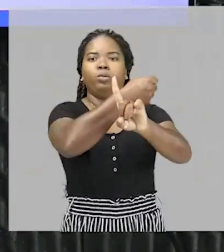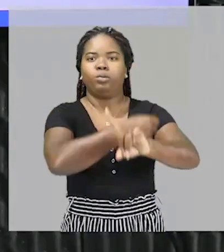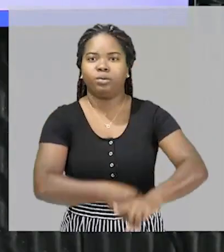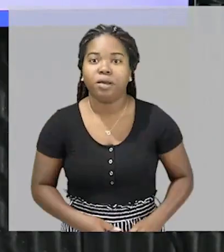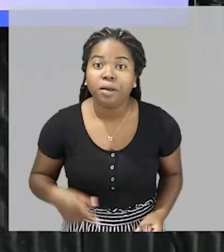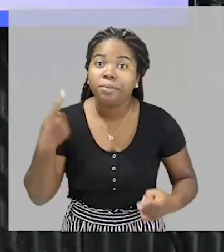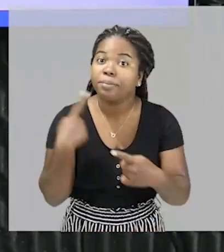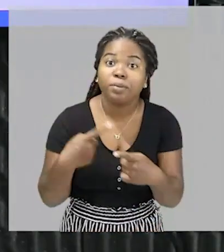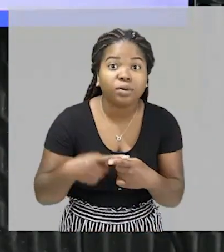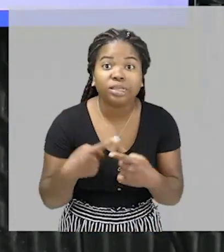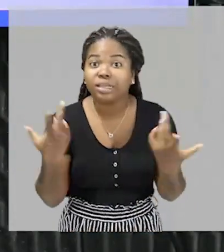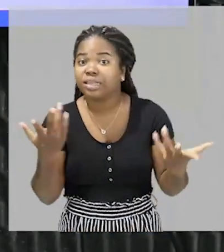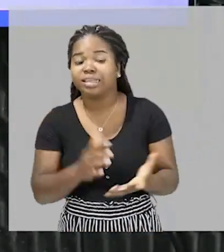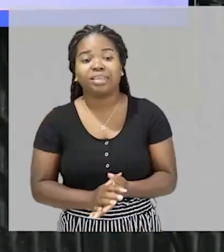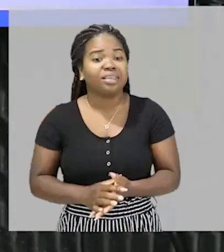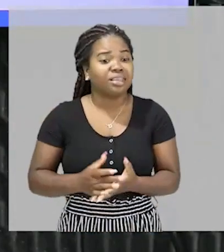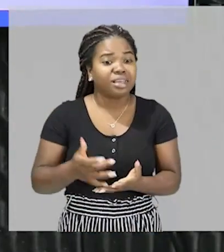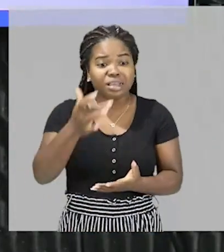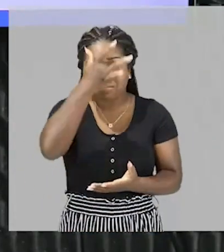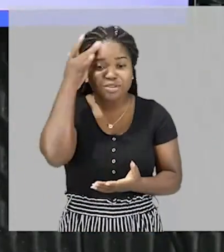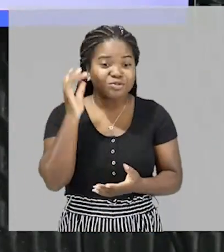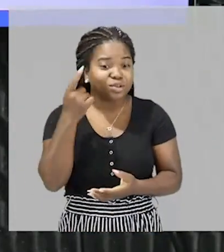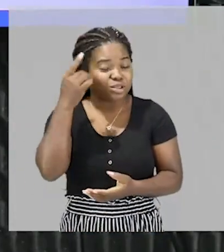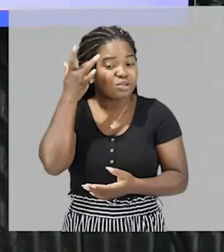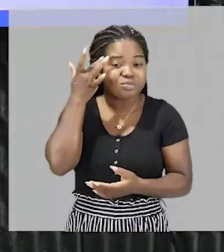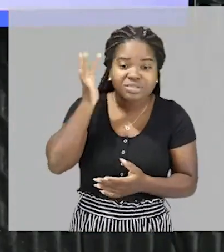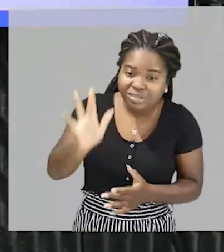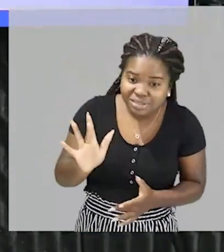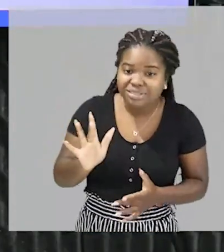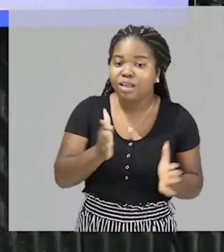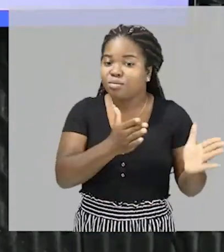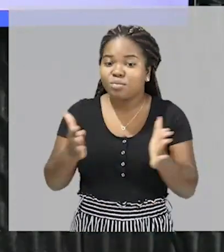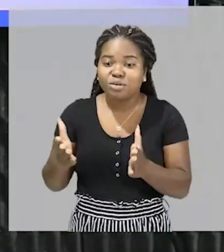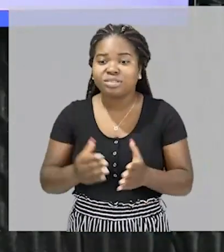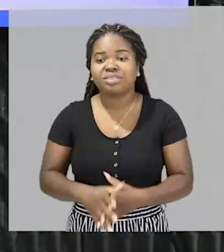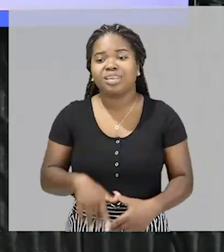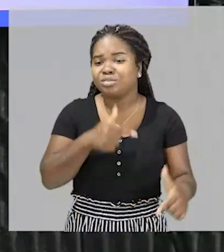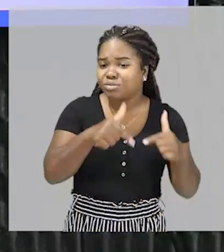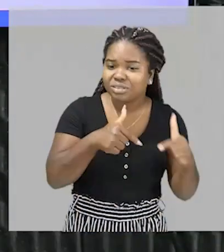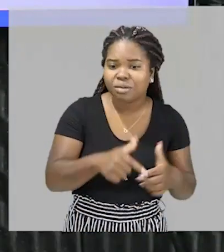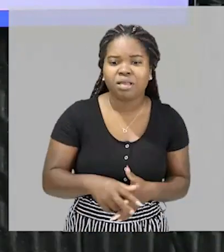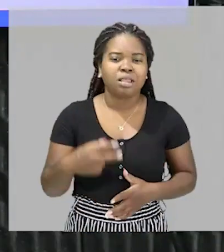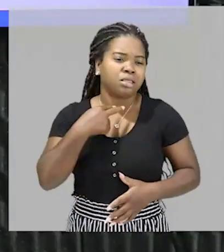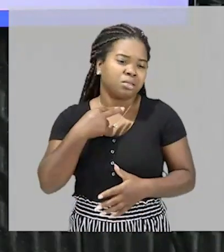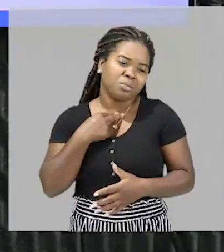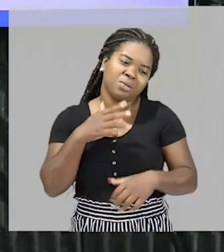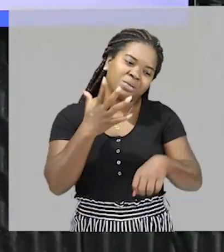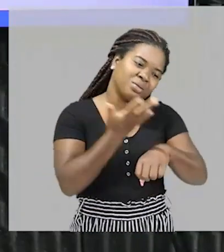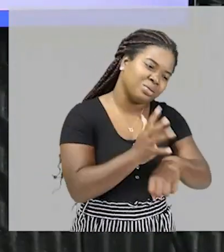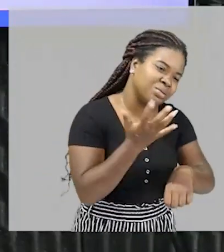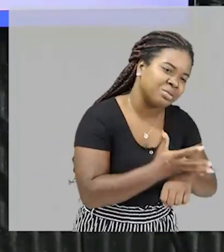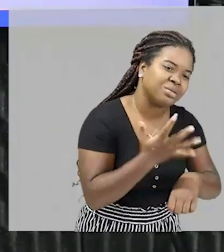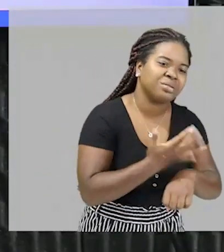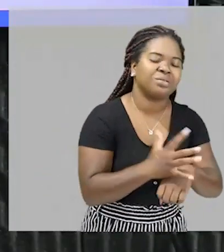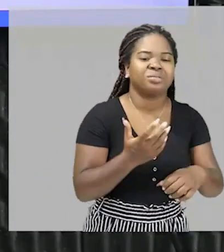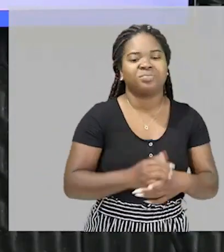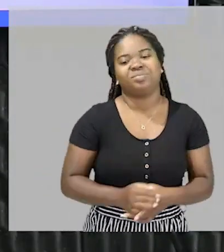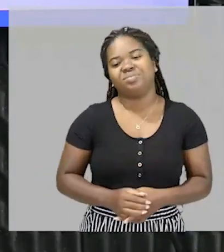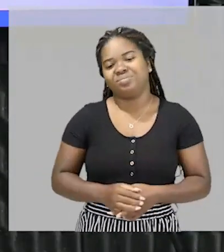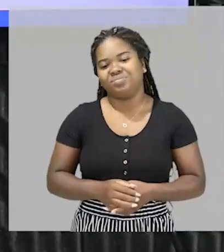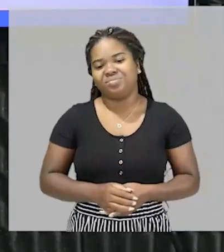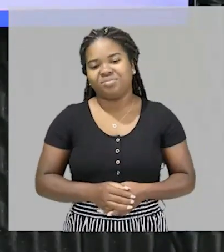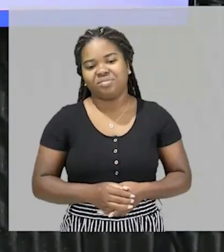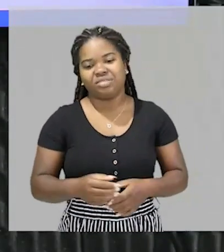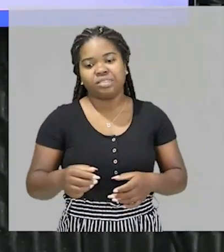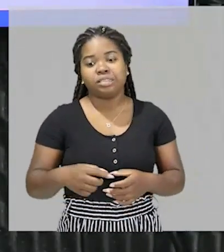Porque ninguém sabe exatamente o processo que se faz. Quem é de teatro sabe o que eu estou falando. Eu não posso, eu tenho ensaio. Né? Eu digo que o pessoal do balé passa por isso.